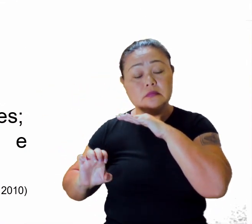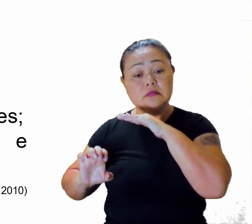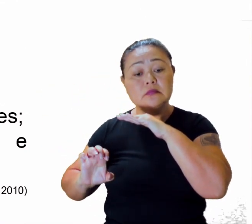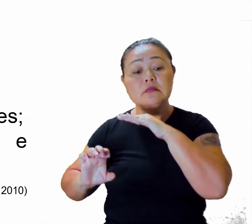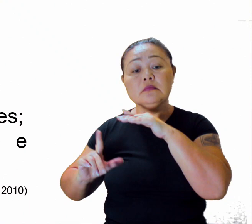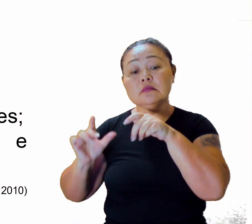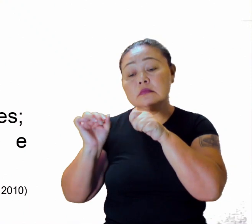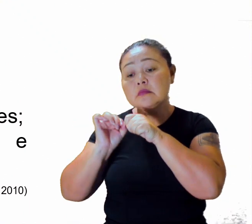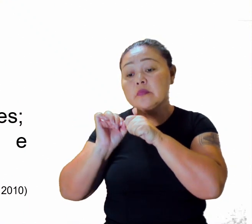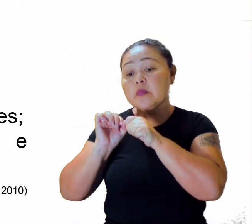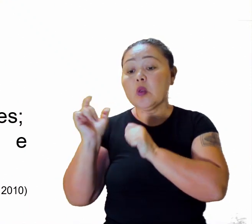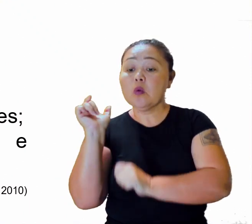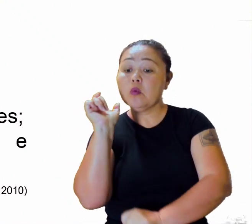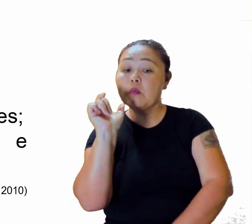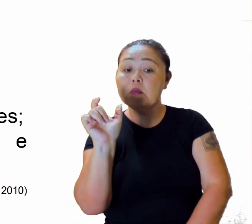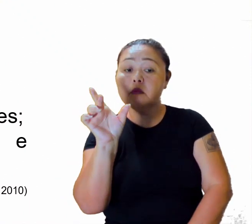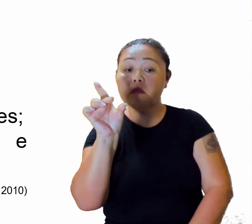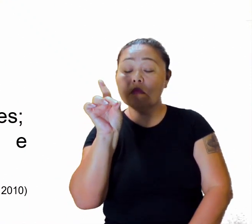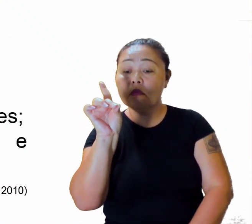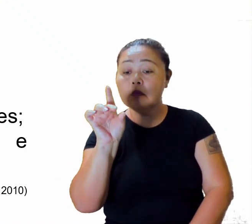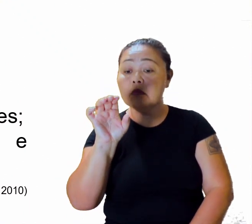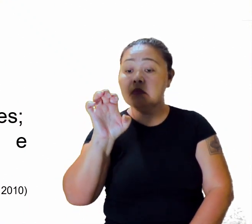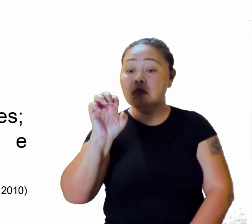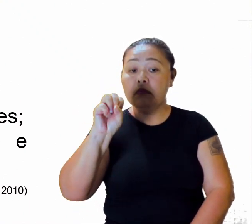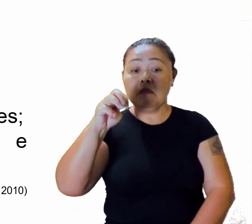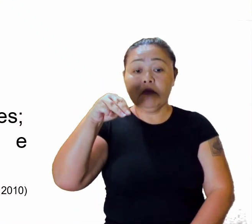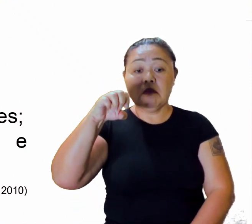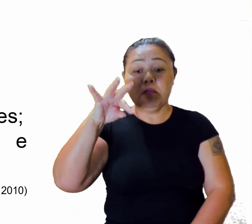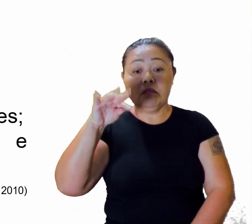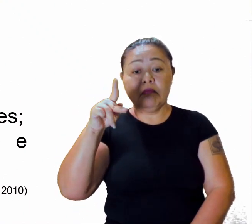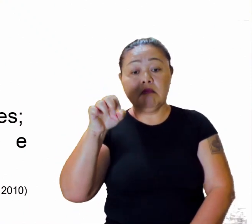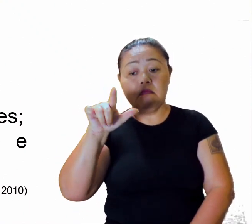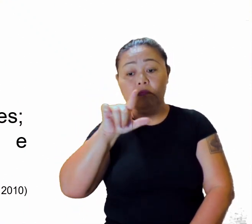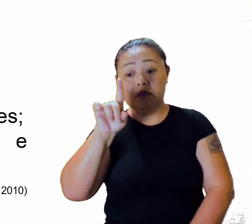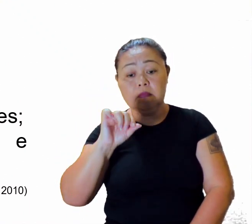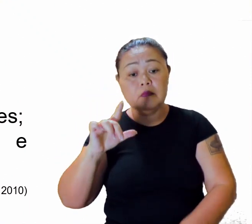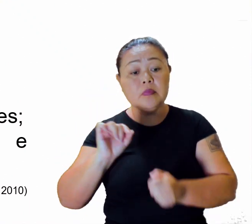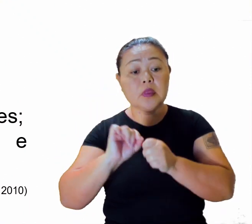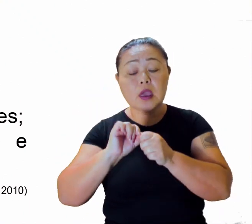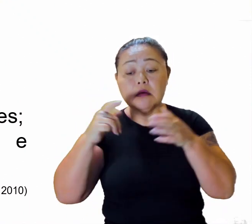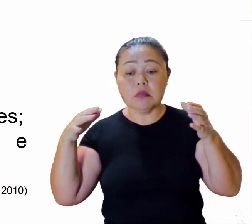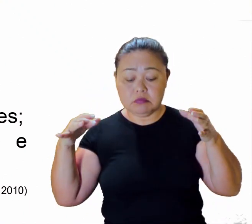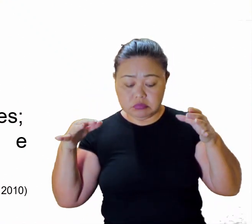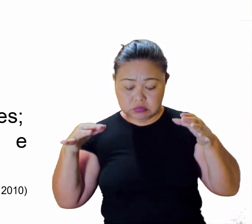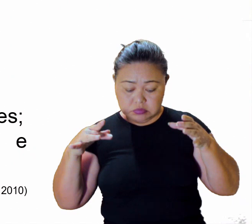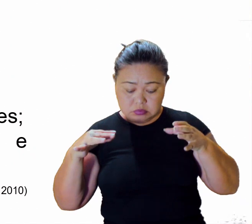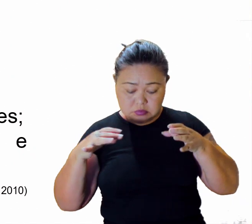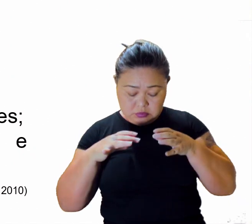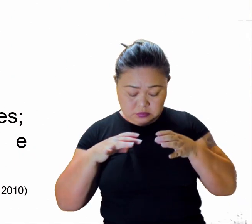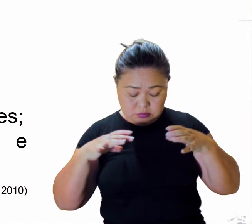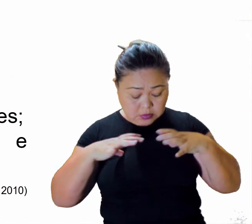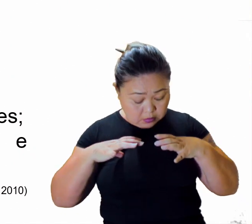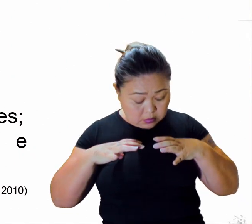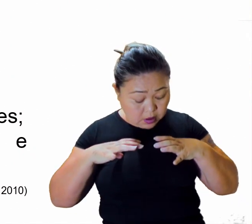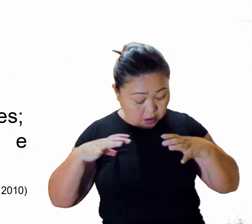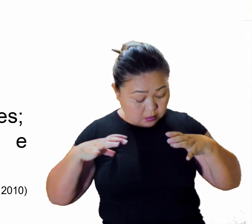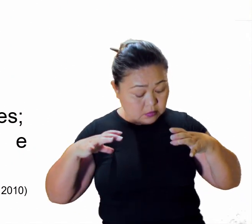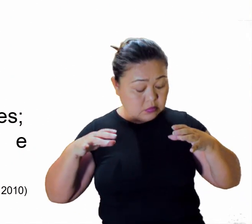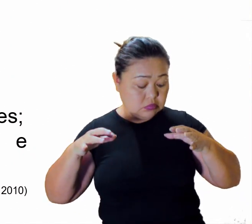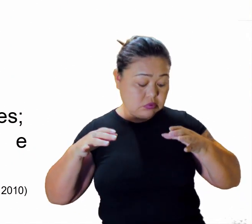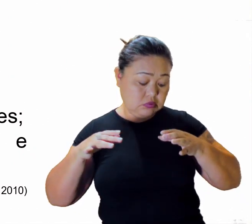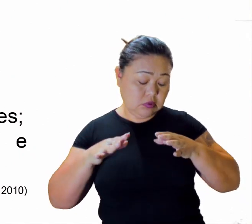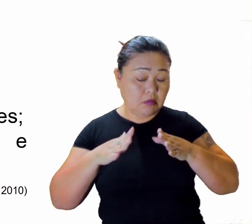de desmetropolização, que é a diminuição do crescimento das metrópoles, a partir principalmente da década